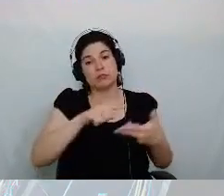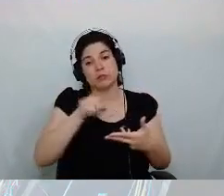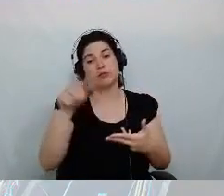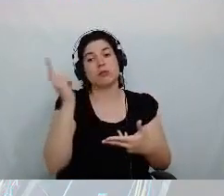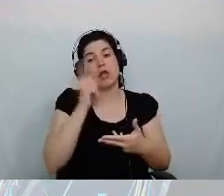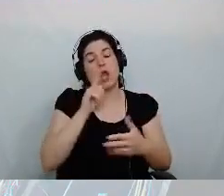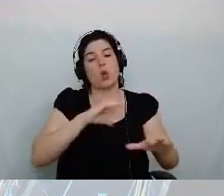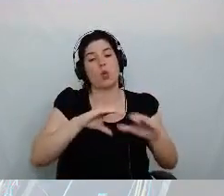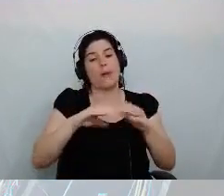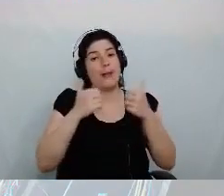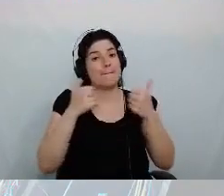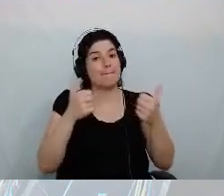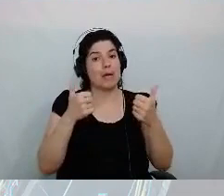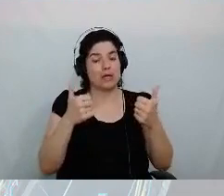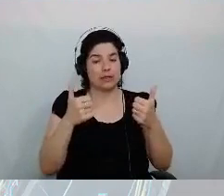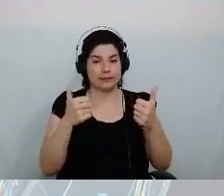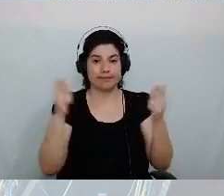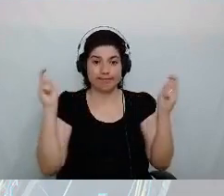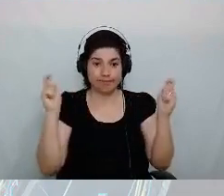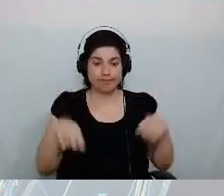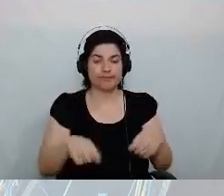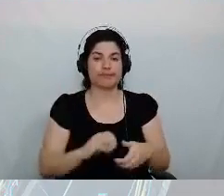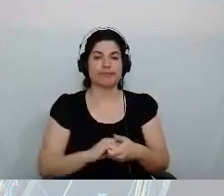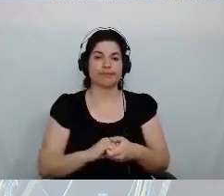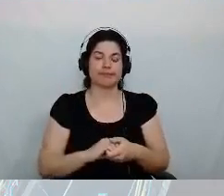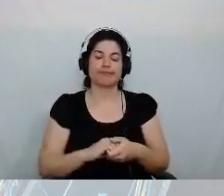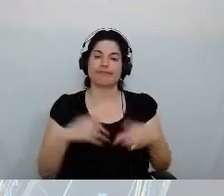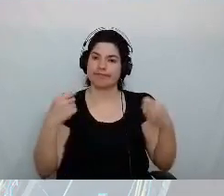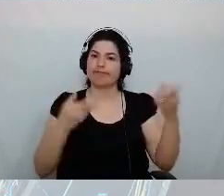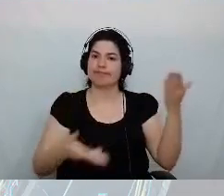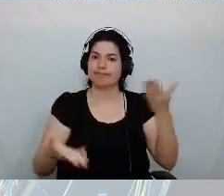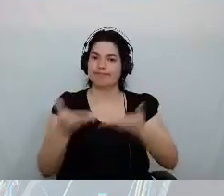melhor. Tem que ser interativo. Quem